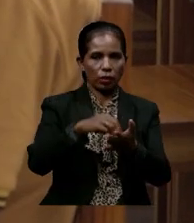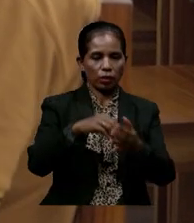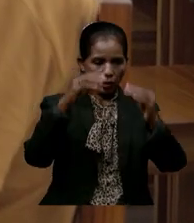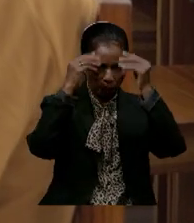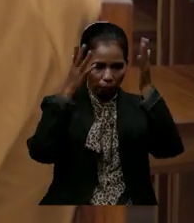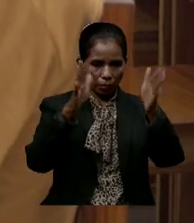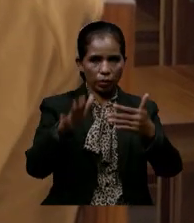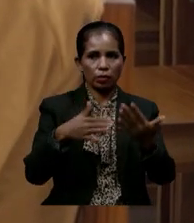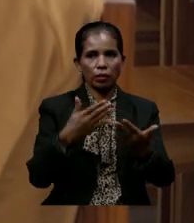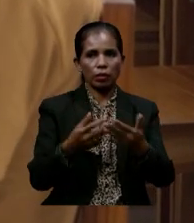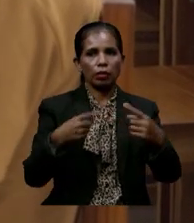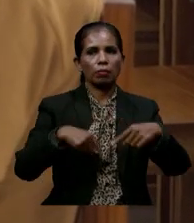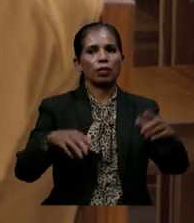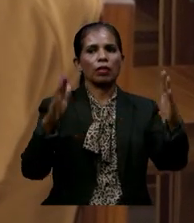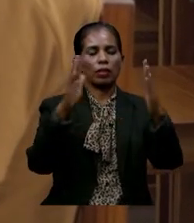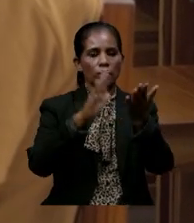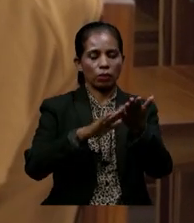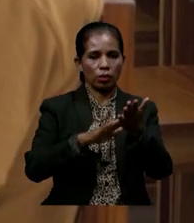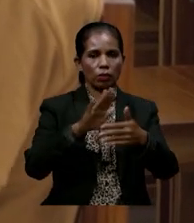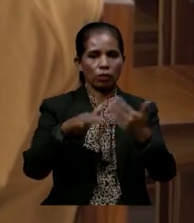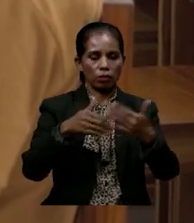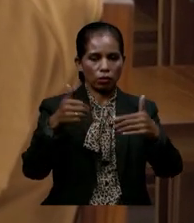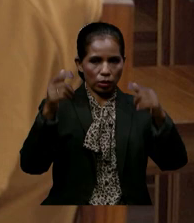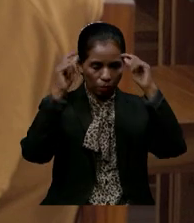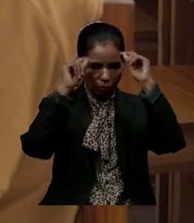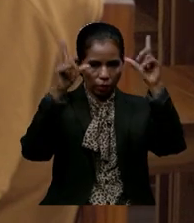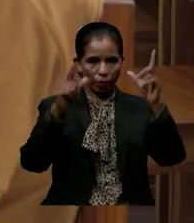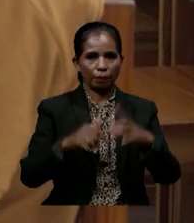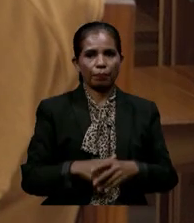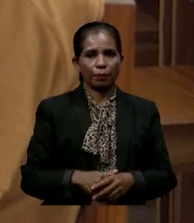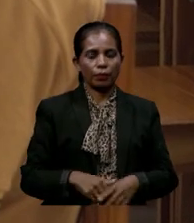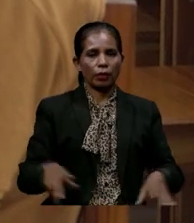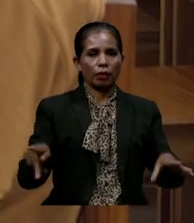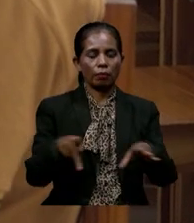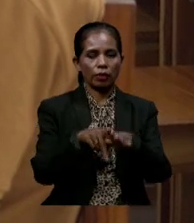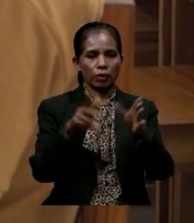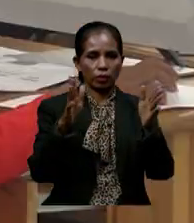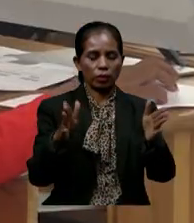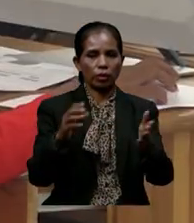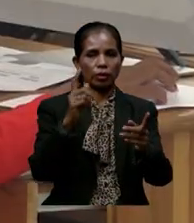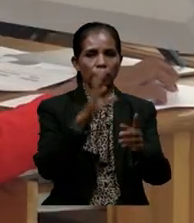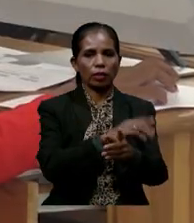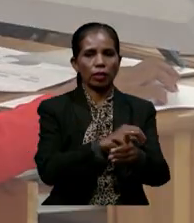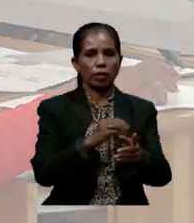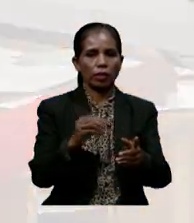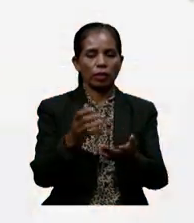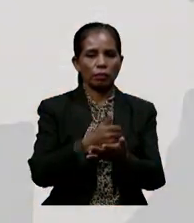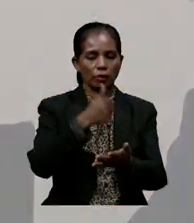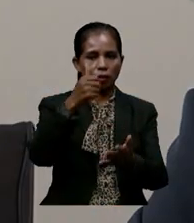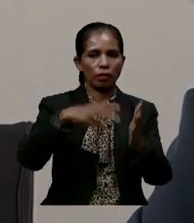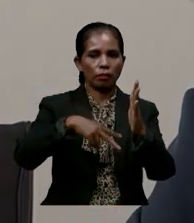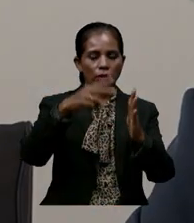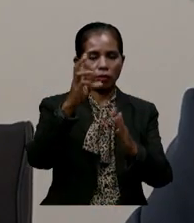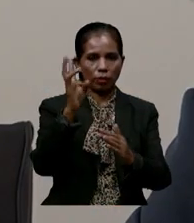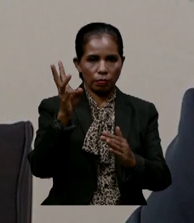professor Sira, né? Vai à escola Sira e território nacional. Participantes teste nebe mak passa o valor